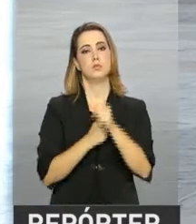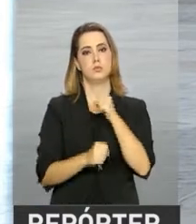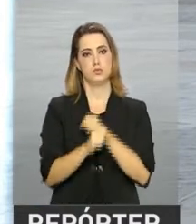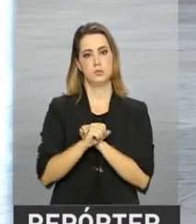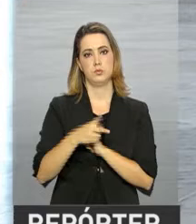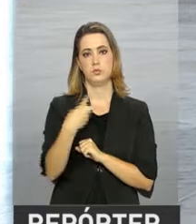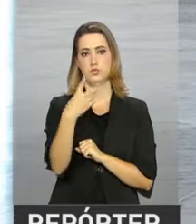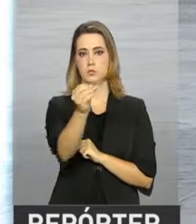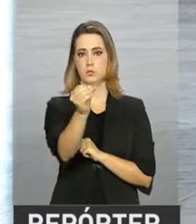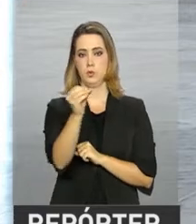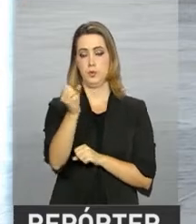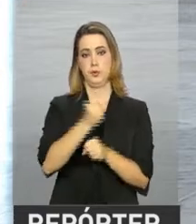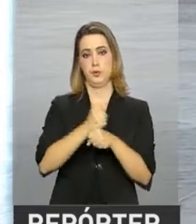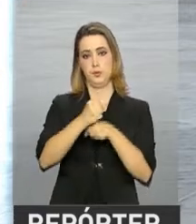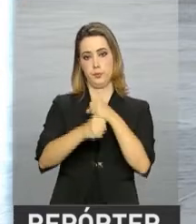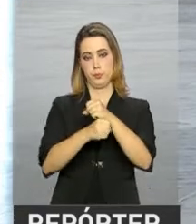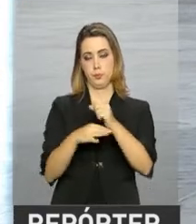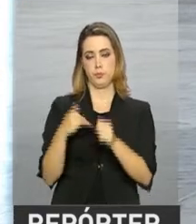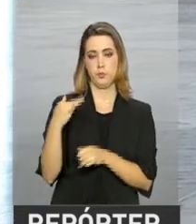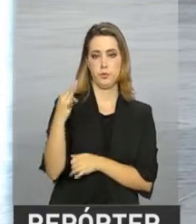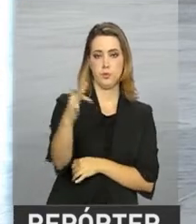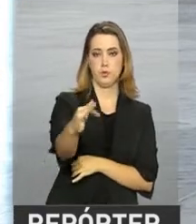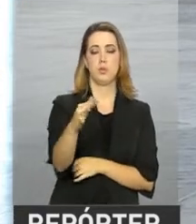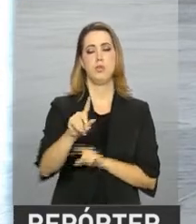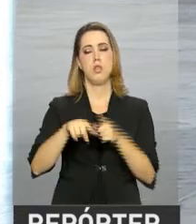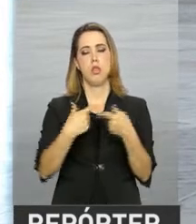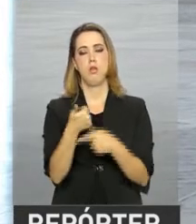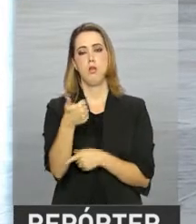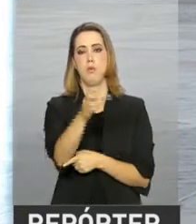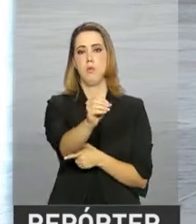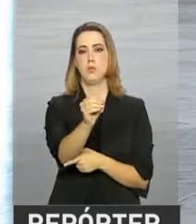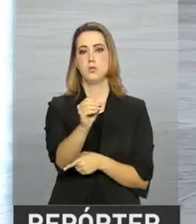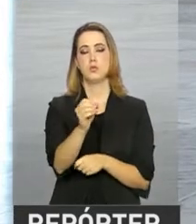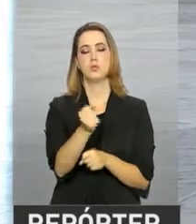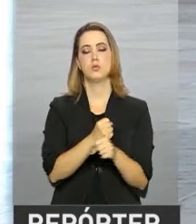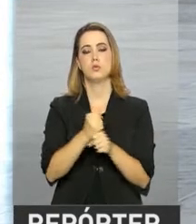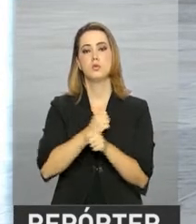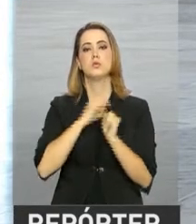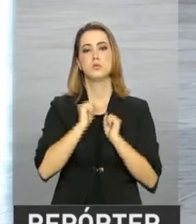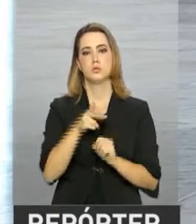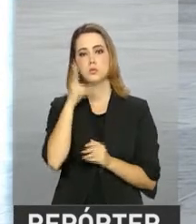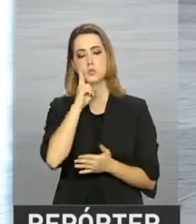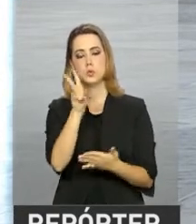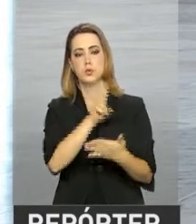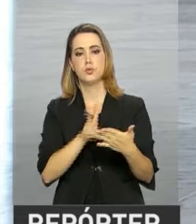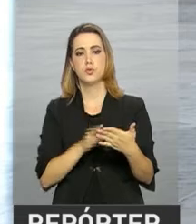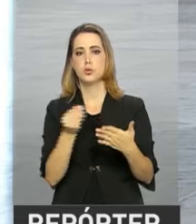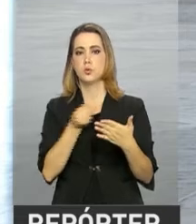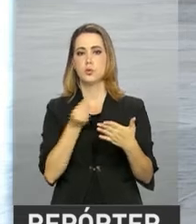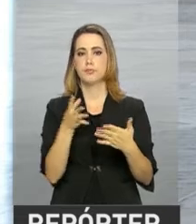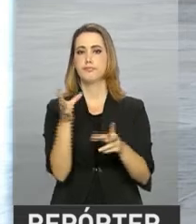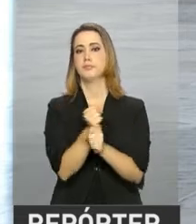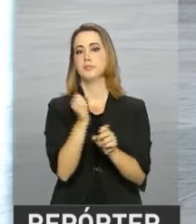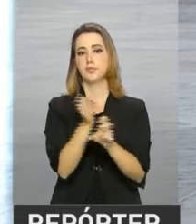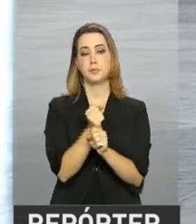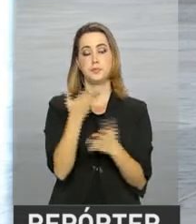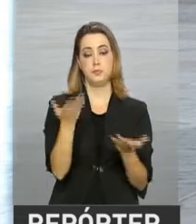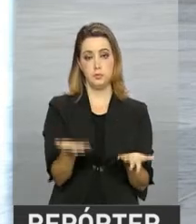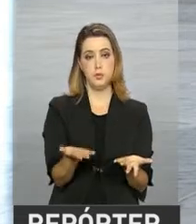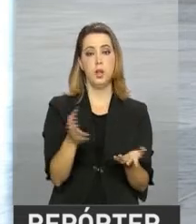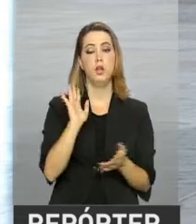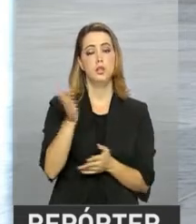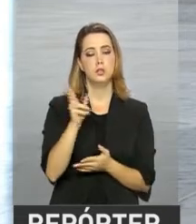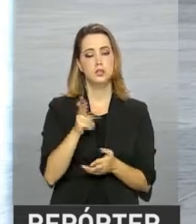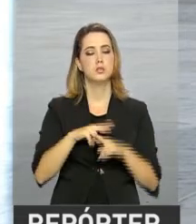próximos 20 anos sendo que a partir do 10º ano presidente pode rever aí o critério desse cálculo eo presidente michel temer já teve reuniões